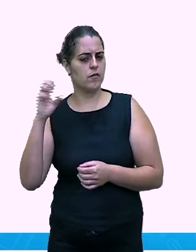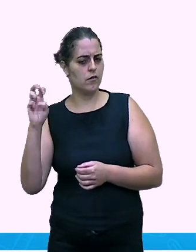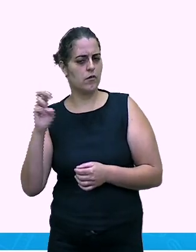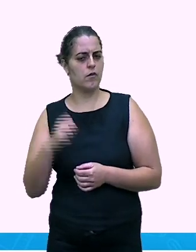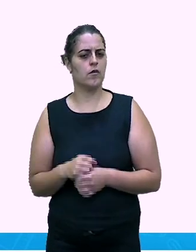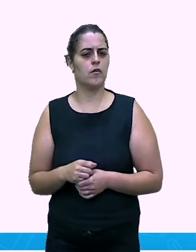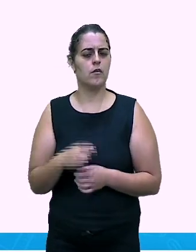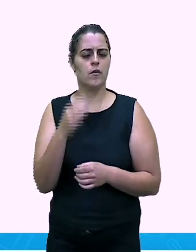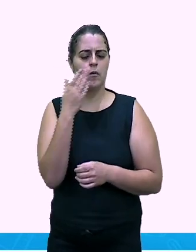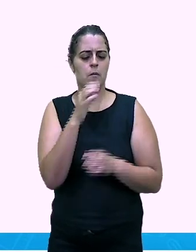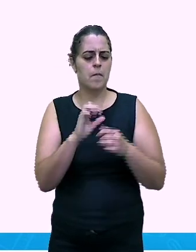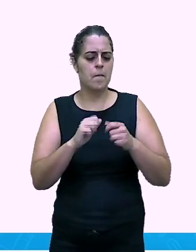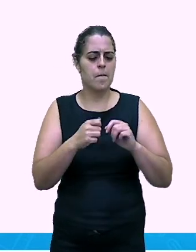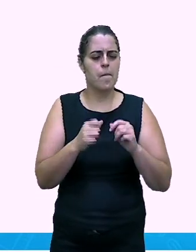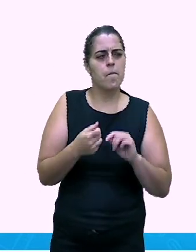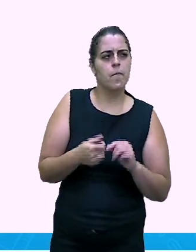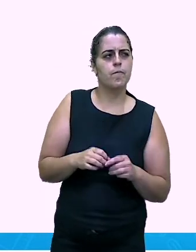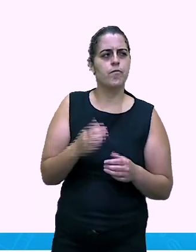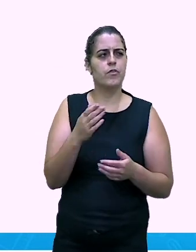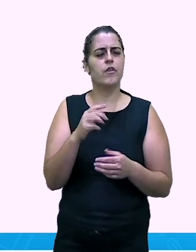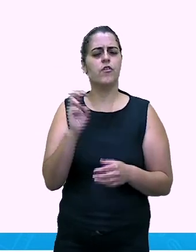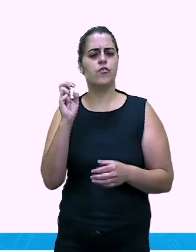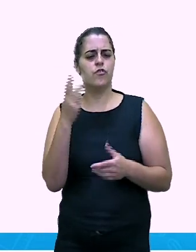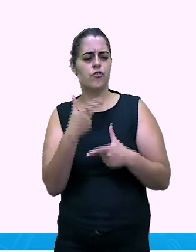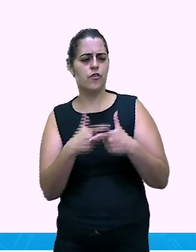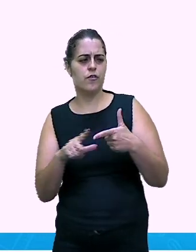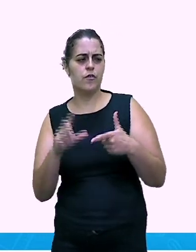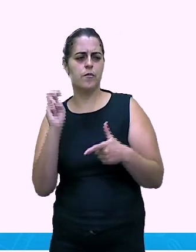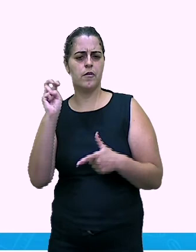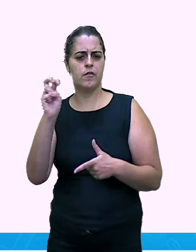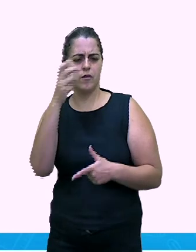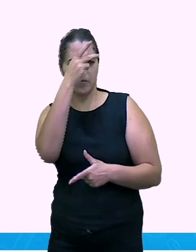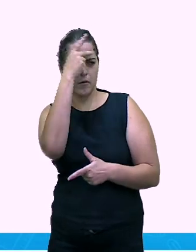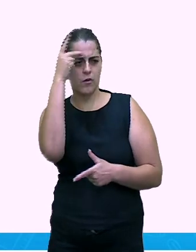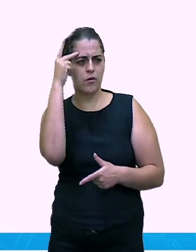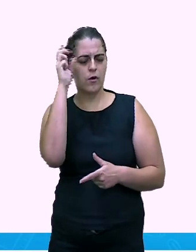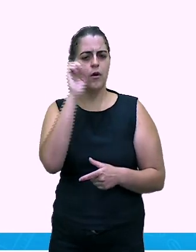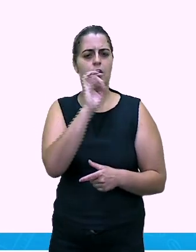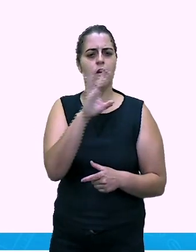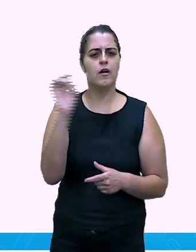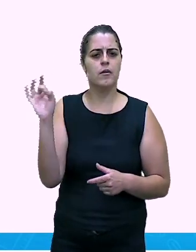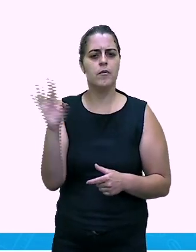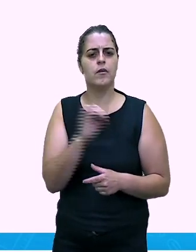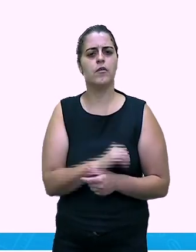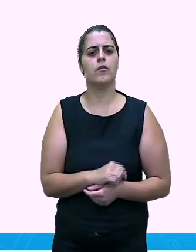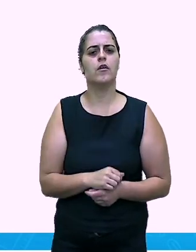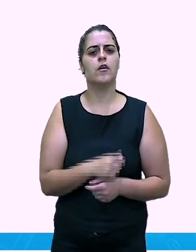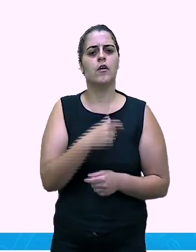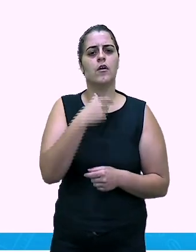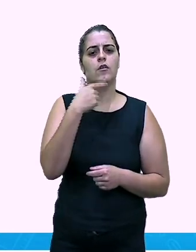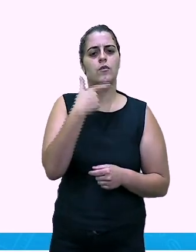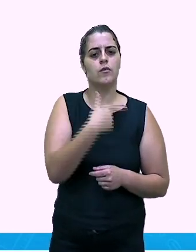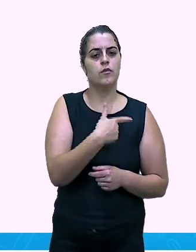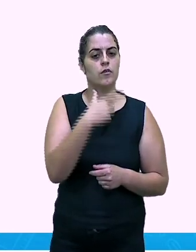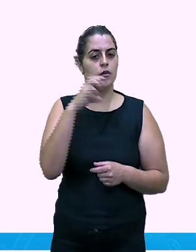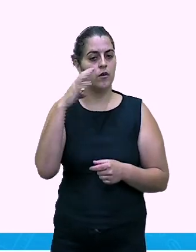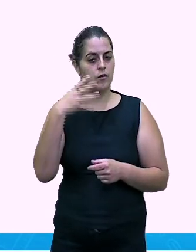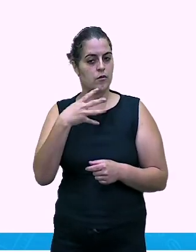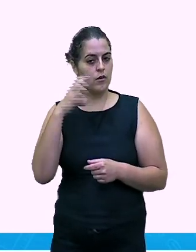1.225 balas e dividir para 5 pessoas, cada uma dessas 5 pessoas vai receber